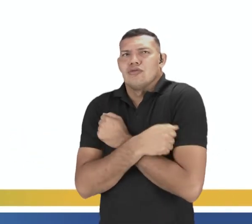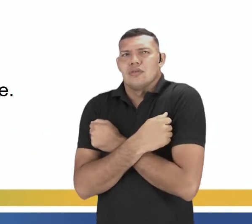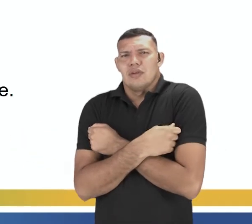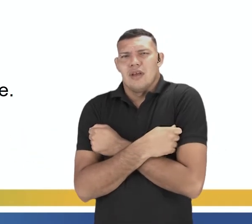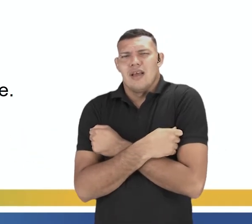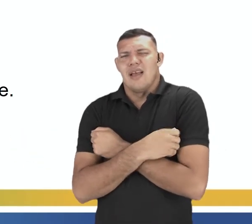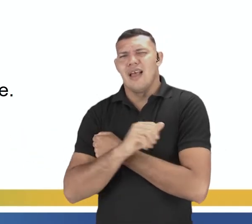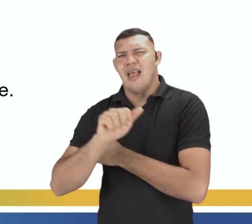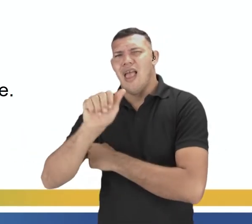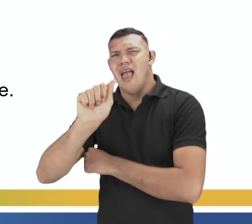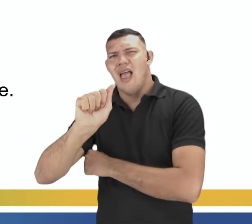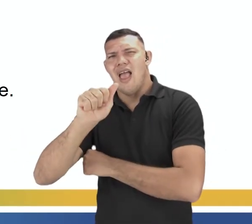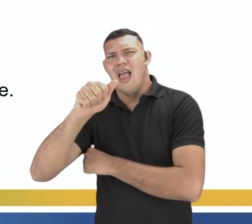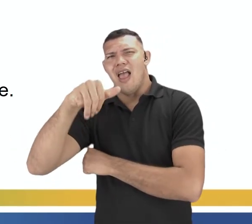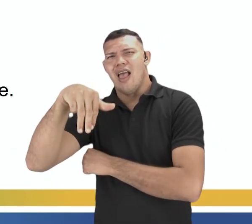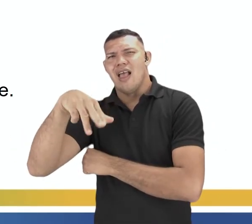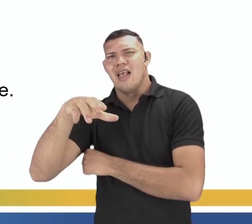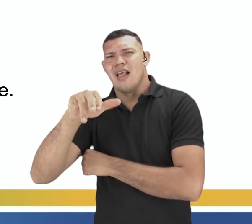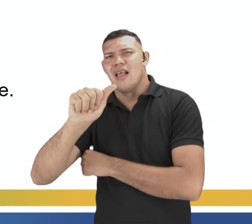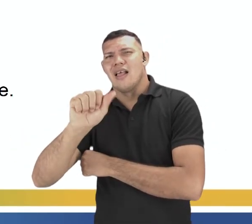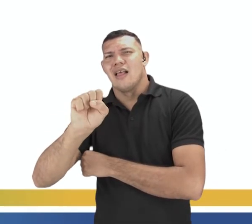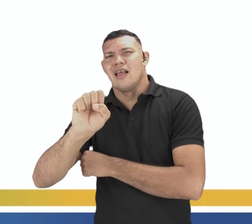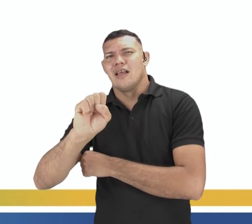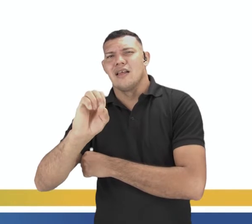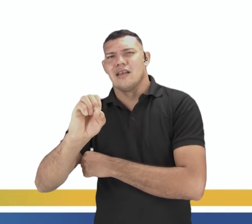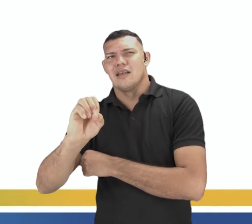Amasso aí, perdão.